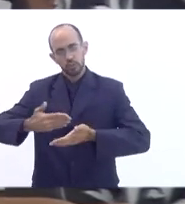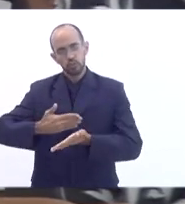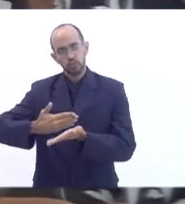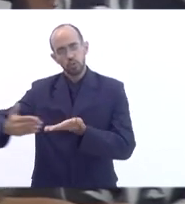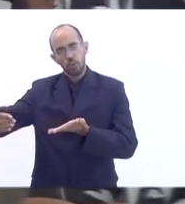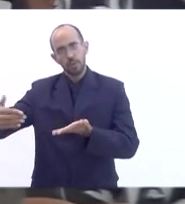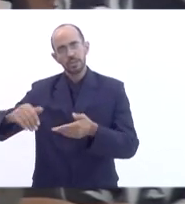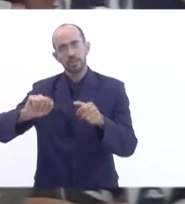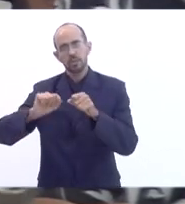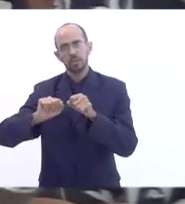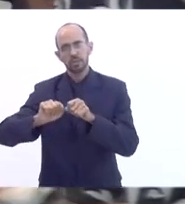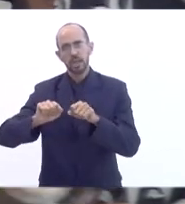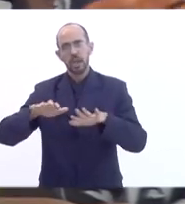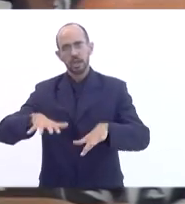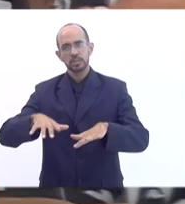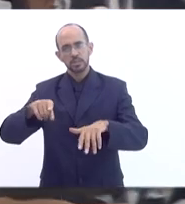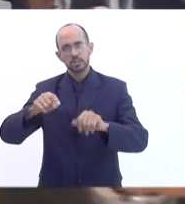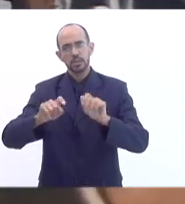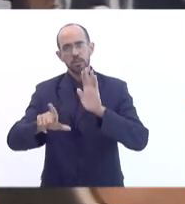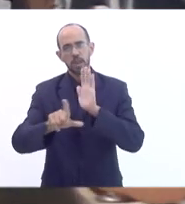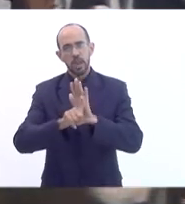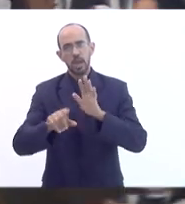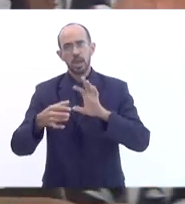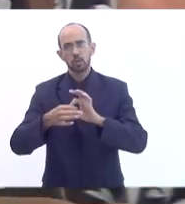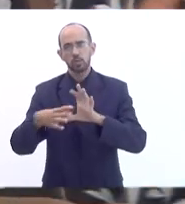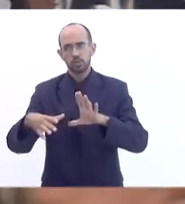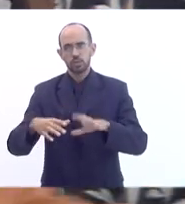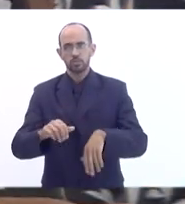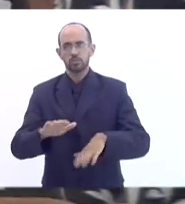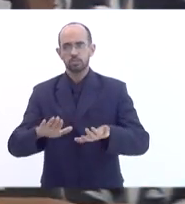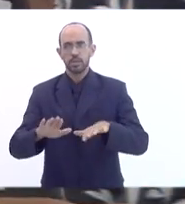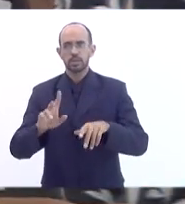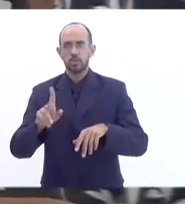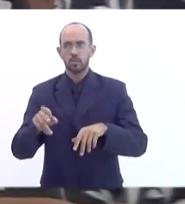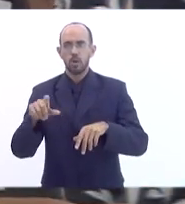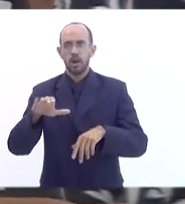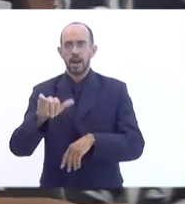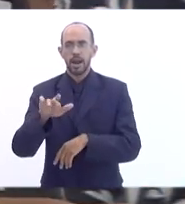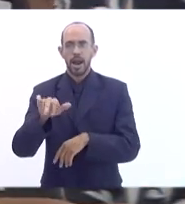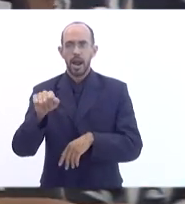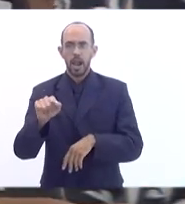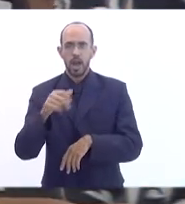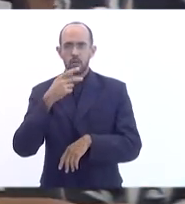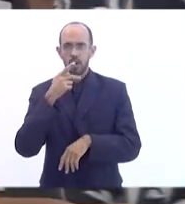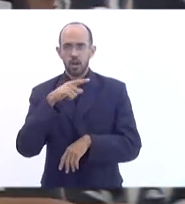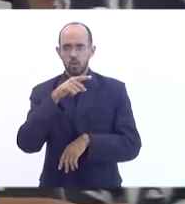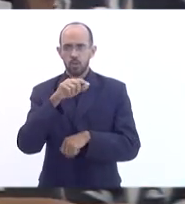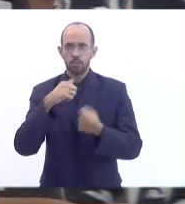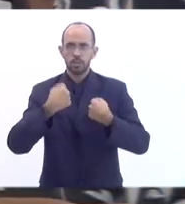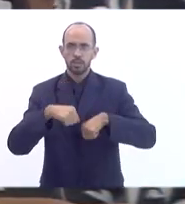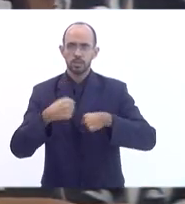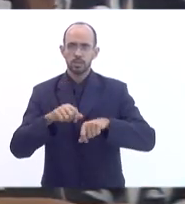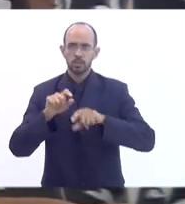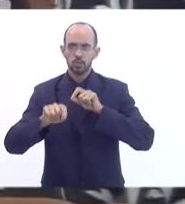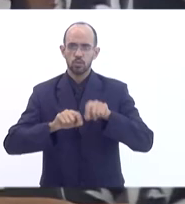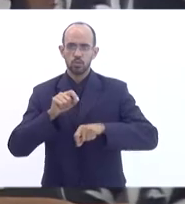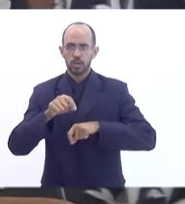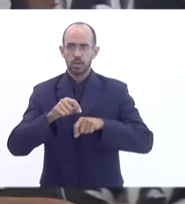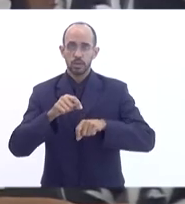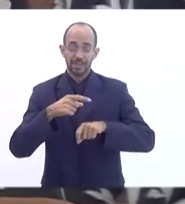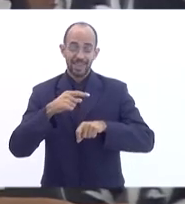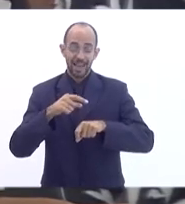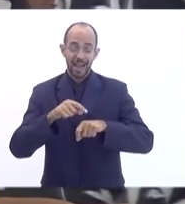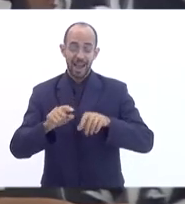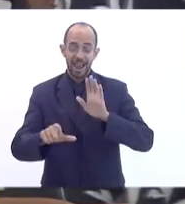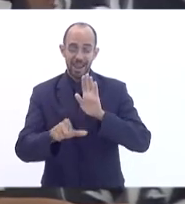força com esse fato novo que é uma lei autorizativa como colocar lá tá dizendo é necessário que essa